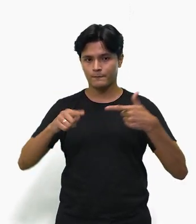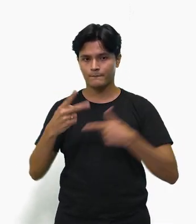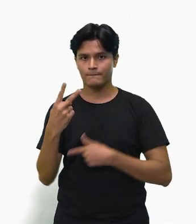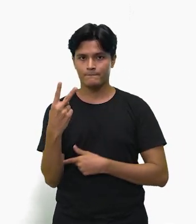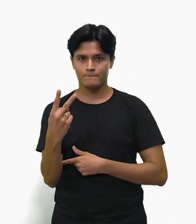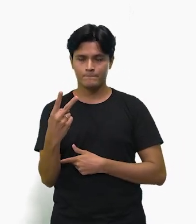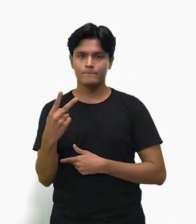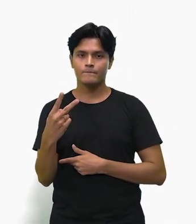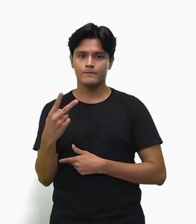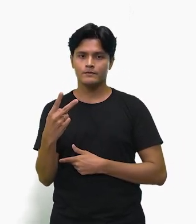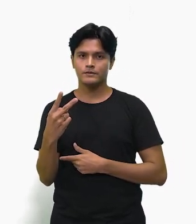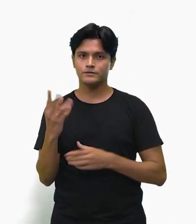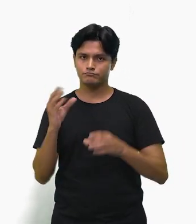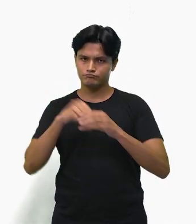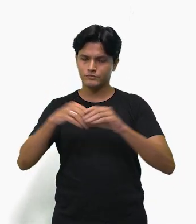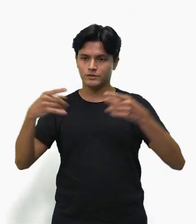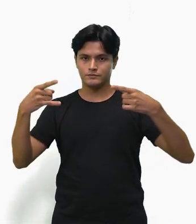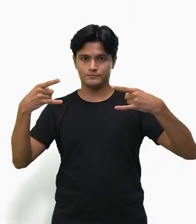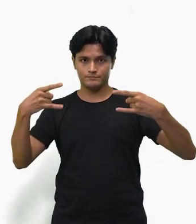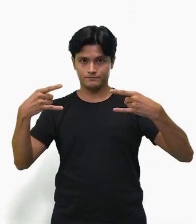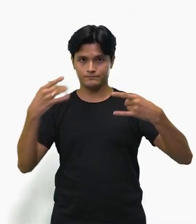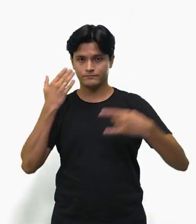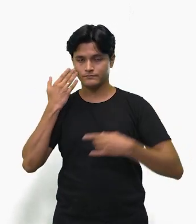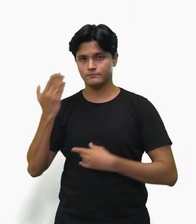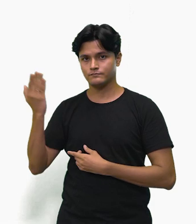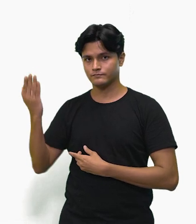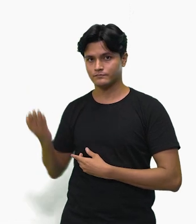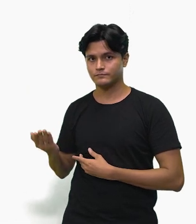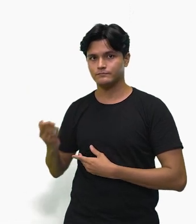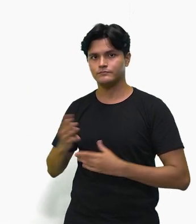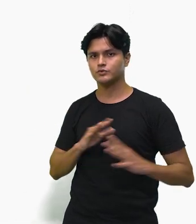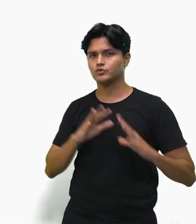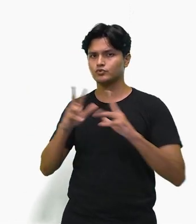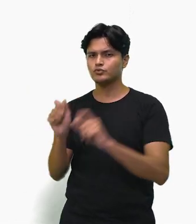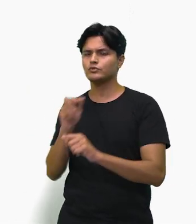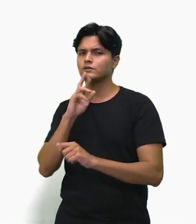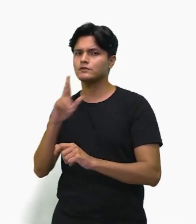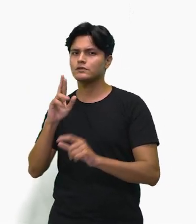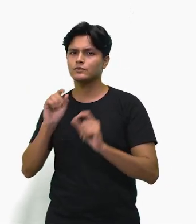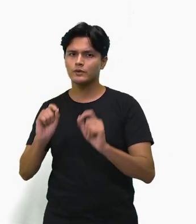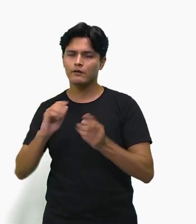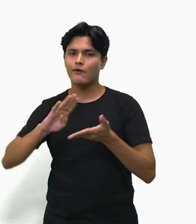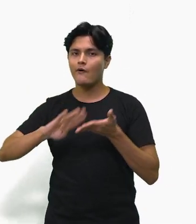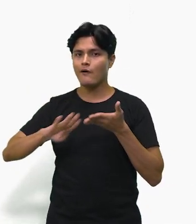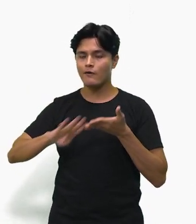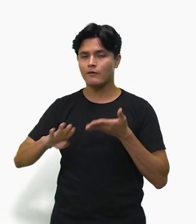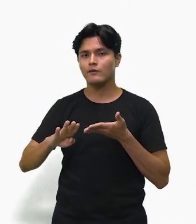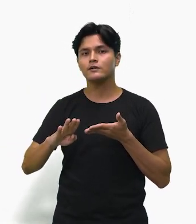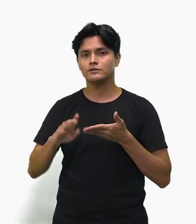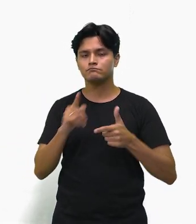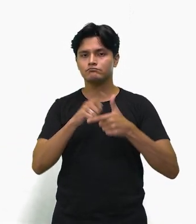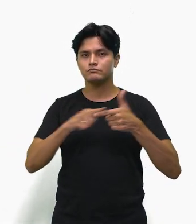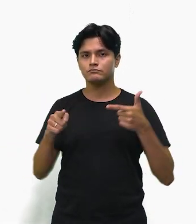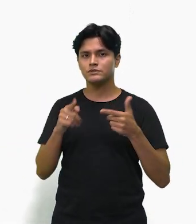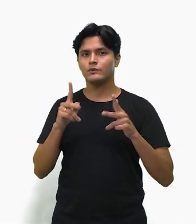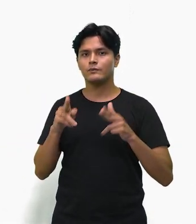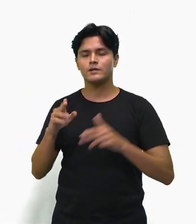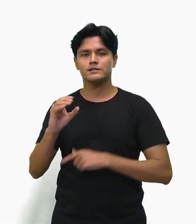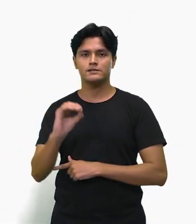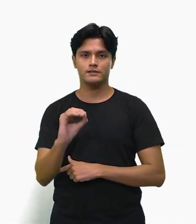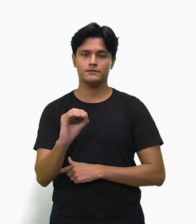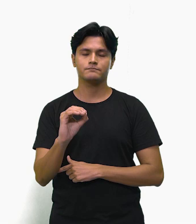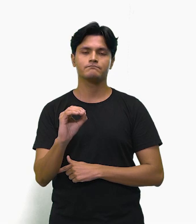por 2, por 5 e por 10. Por esses números todos, o resultado, tá? O resto da divisão é 0.